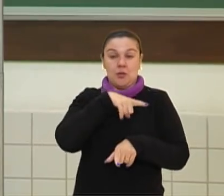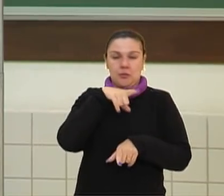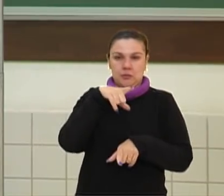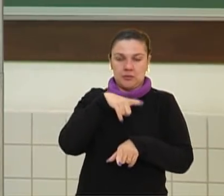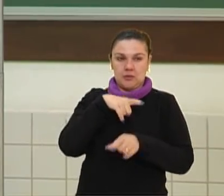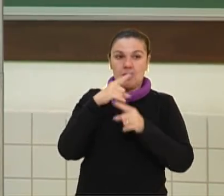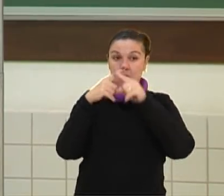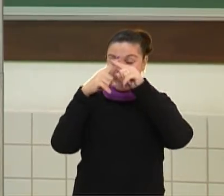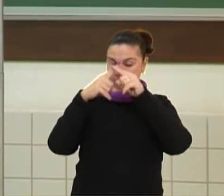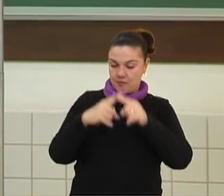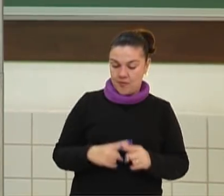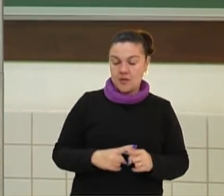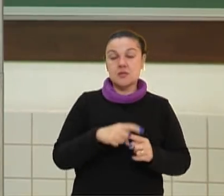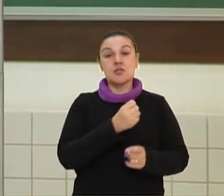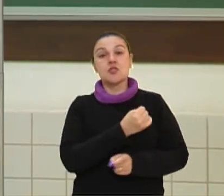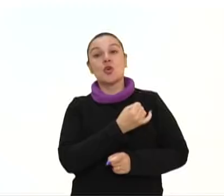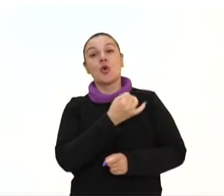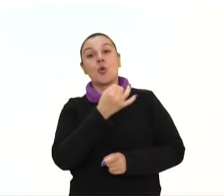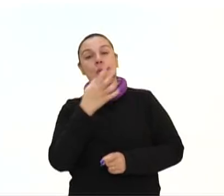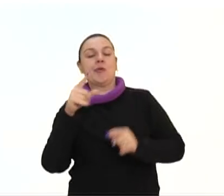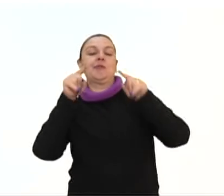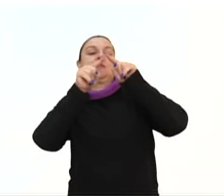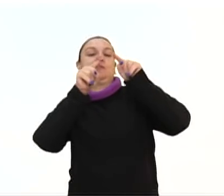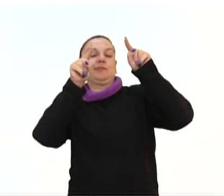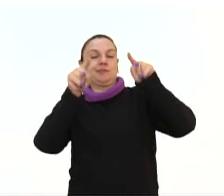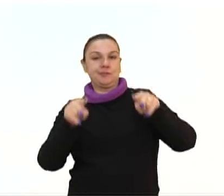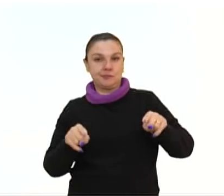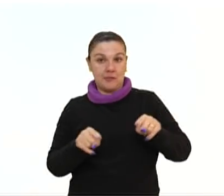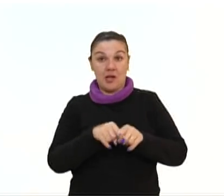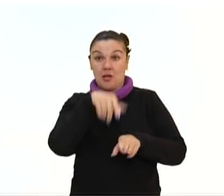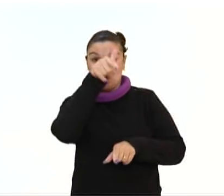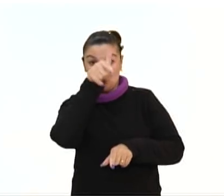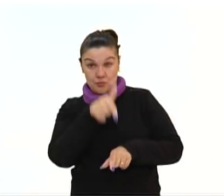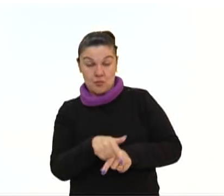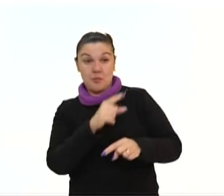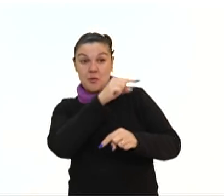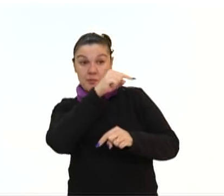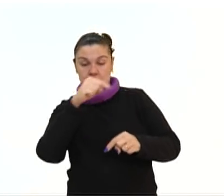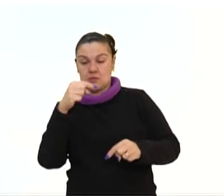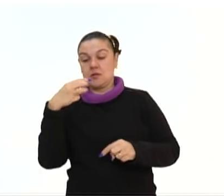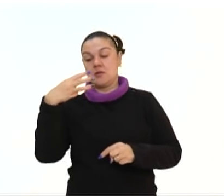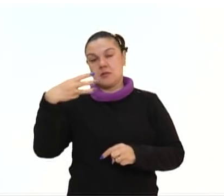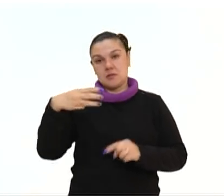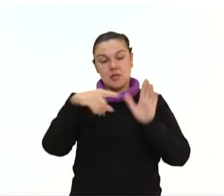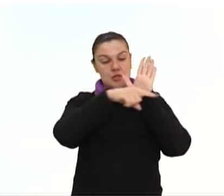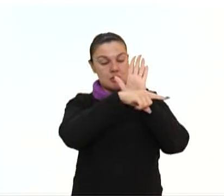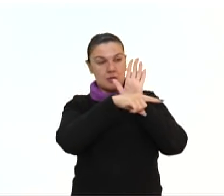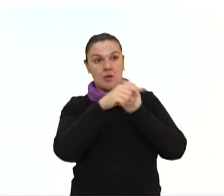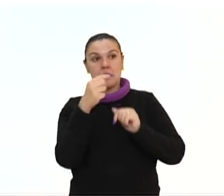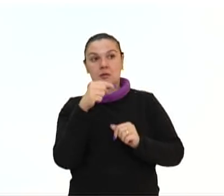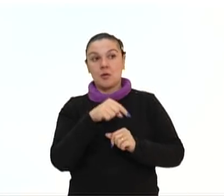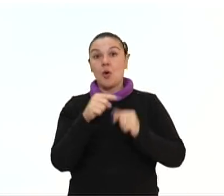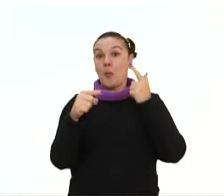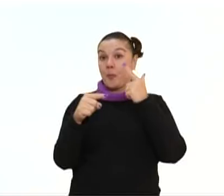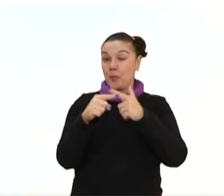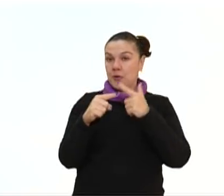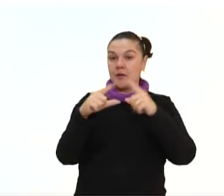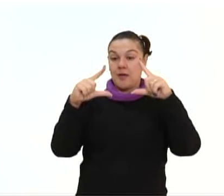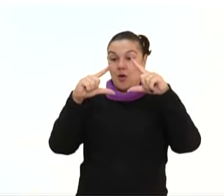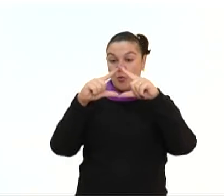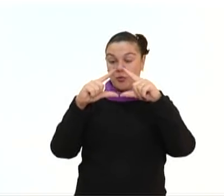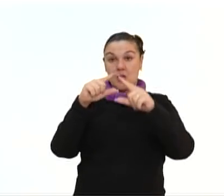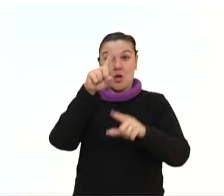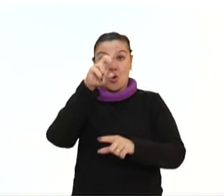ser multiplicado pela quantidade de lados desse polígono, menos 3, porque o triângulo é o